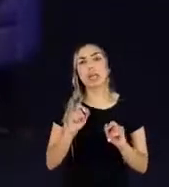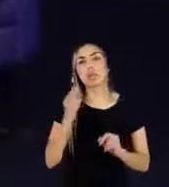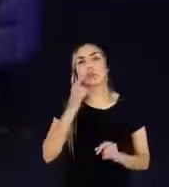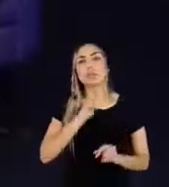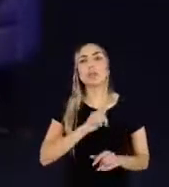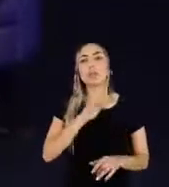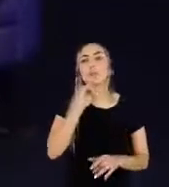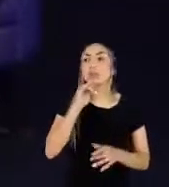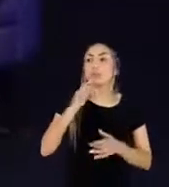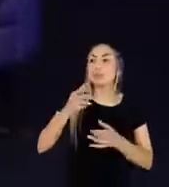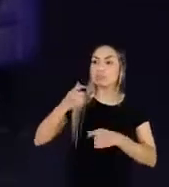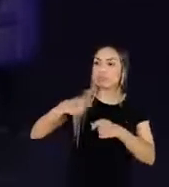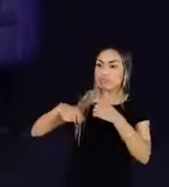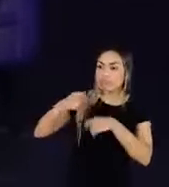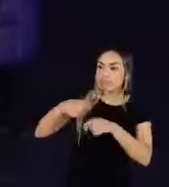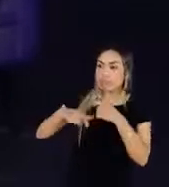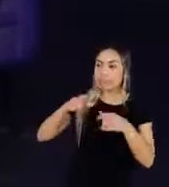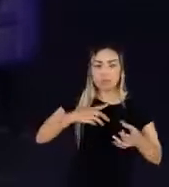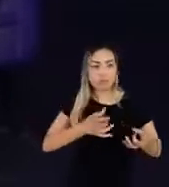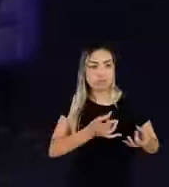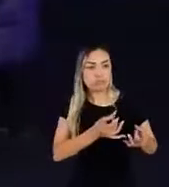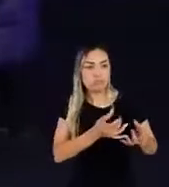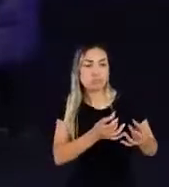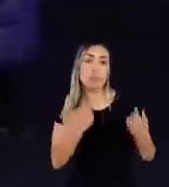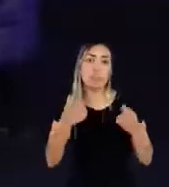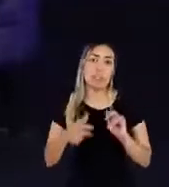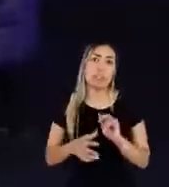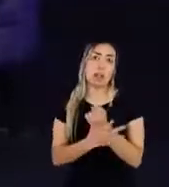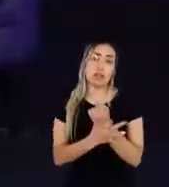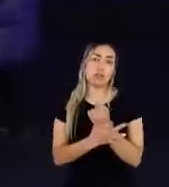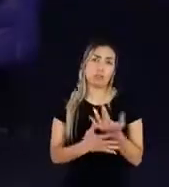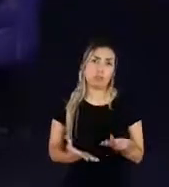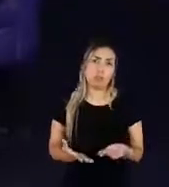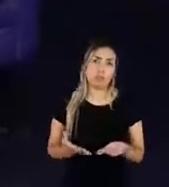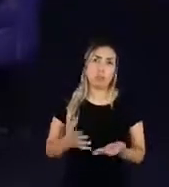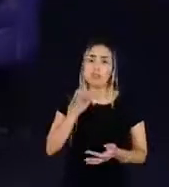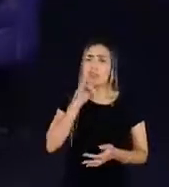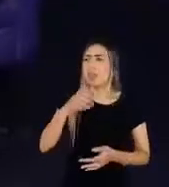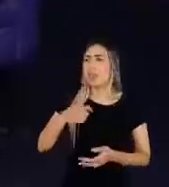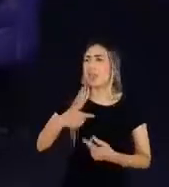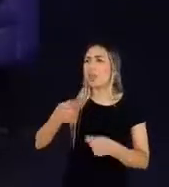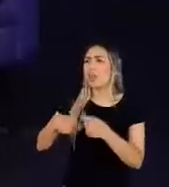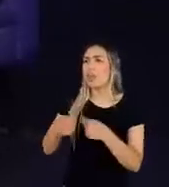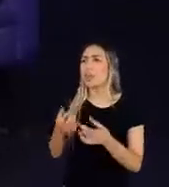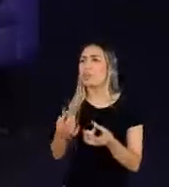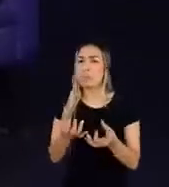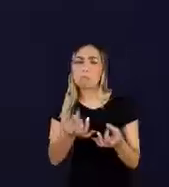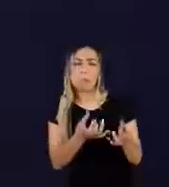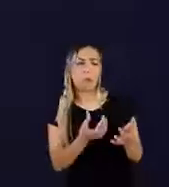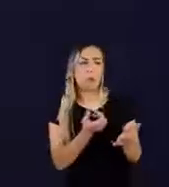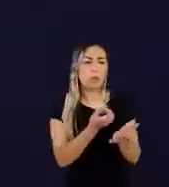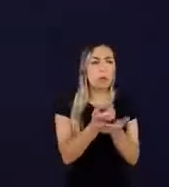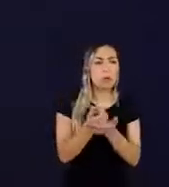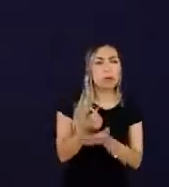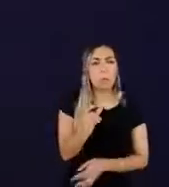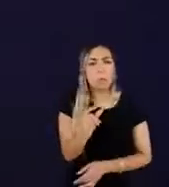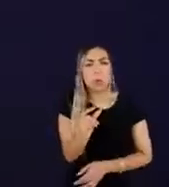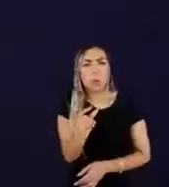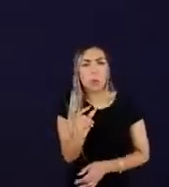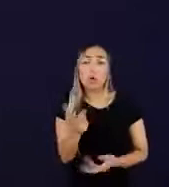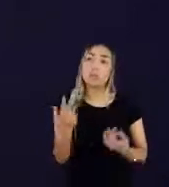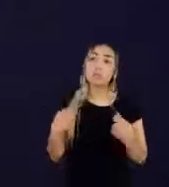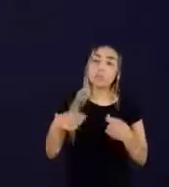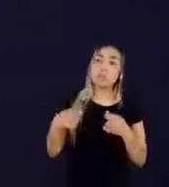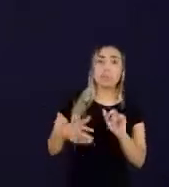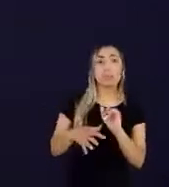muito tem que ter garantias robustas. Quem opera pouco, vendendo, comprando, comercializando, tem que ter garantias